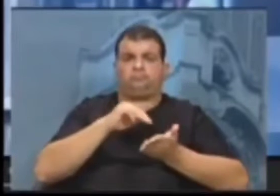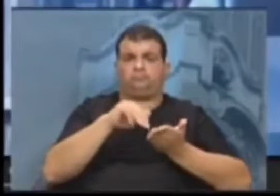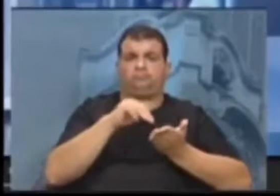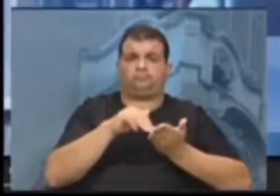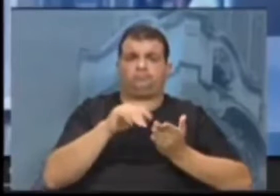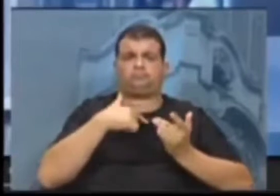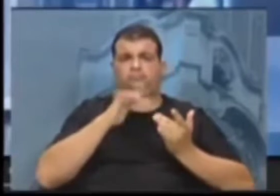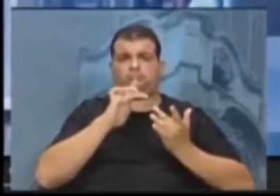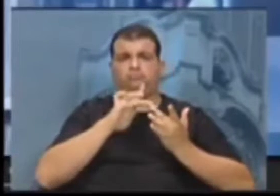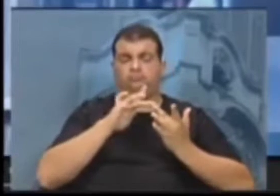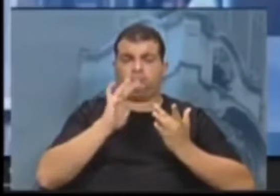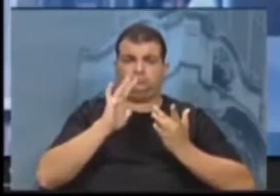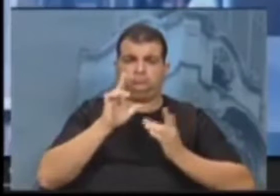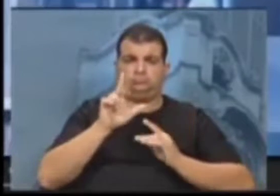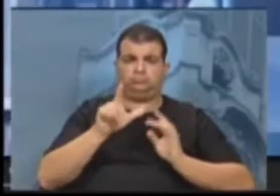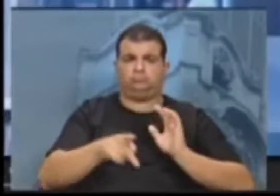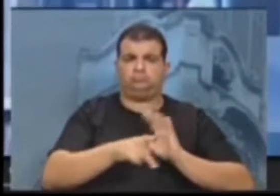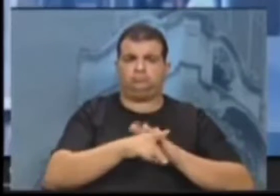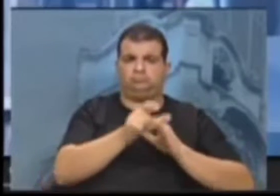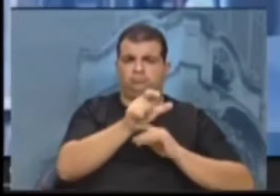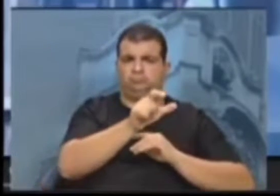já tive contato da prefeitura,